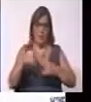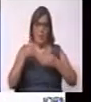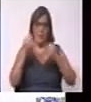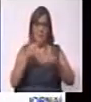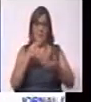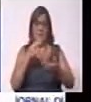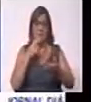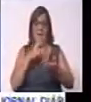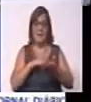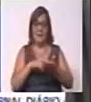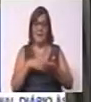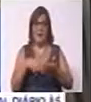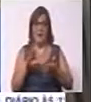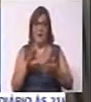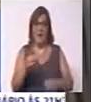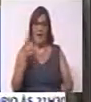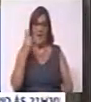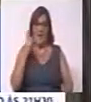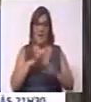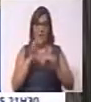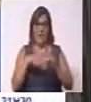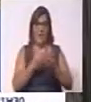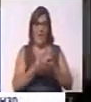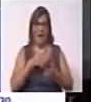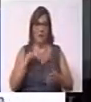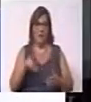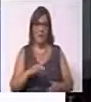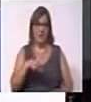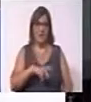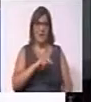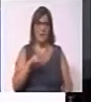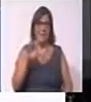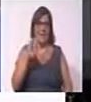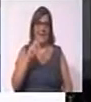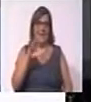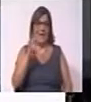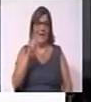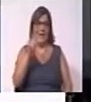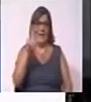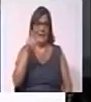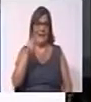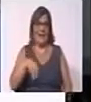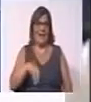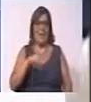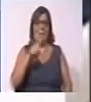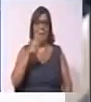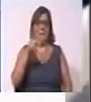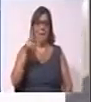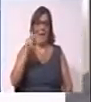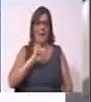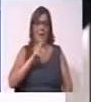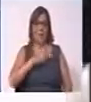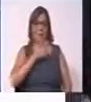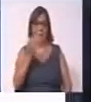conta com dedo português maria helena braga e física da população e dos merisi iniciado